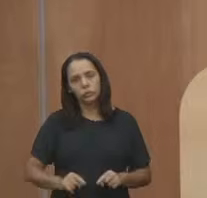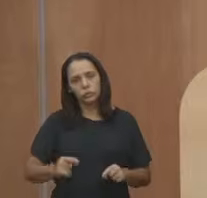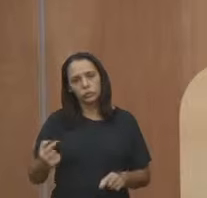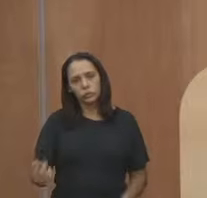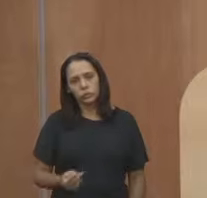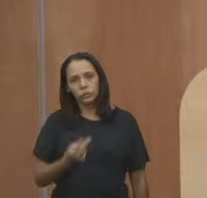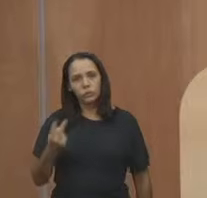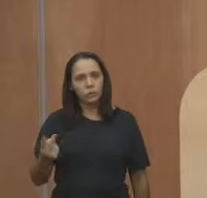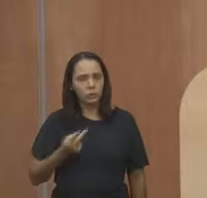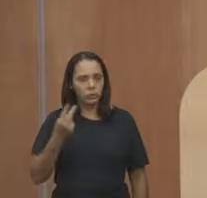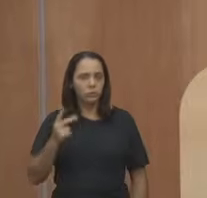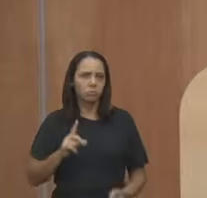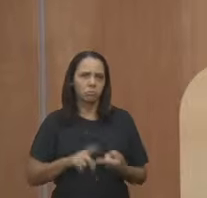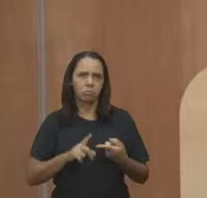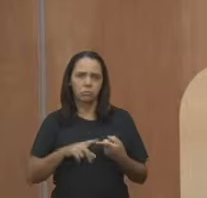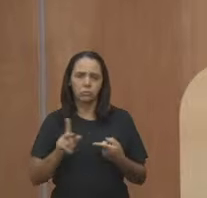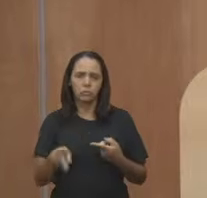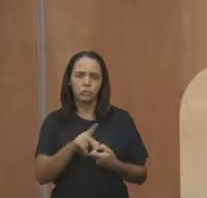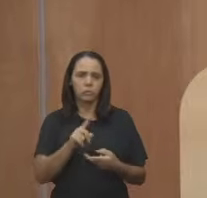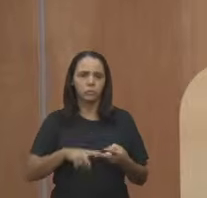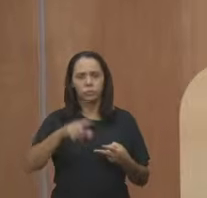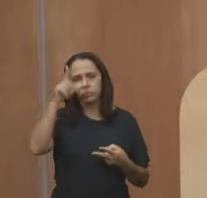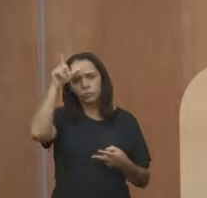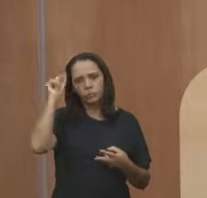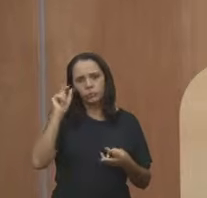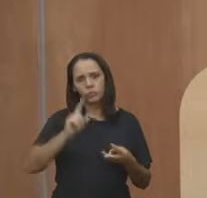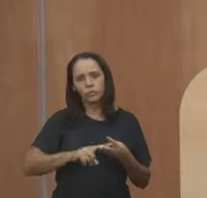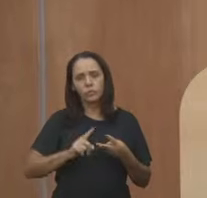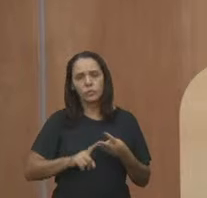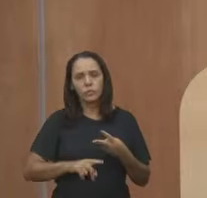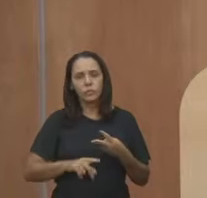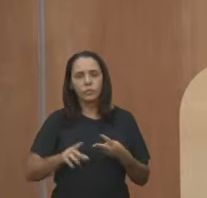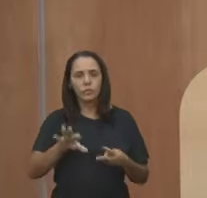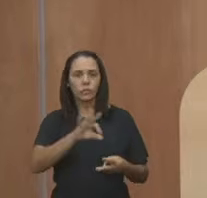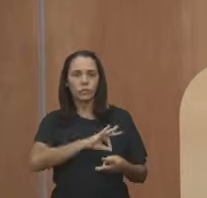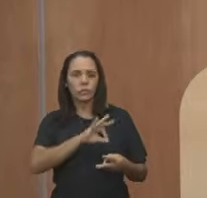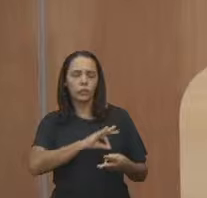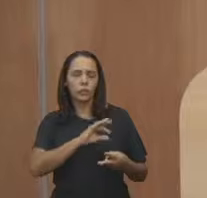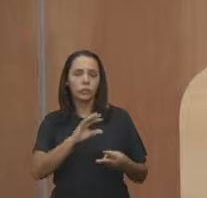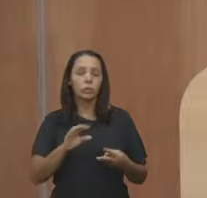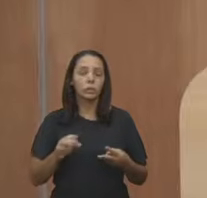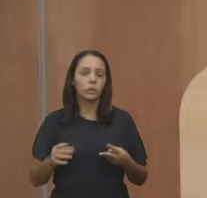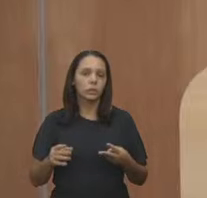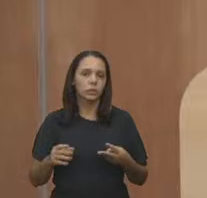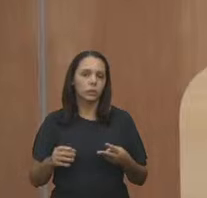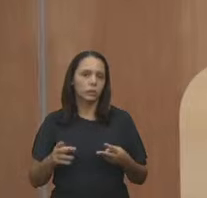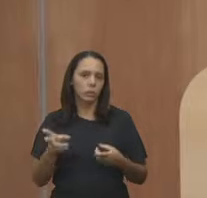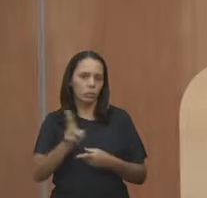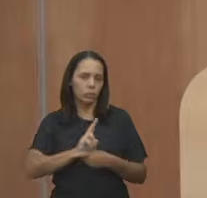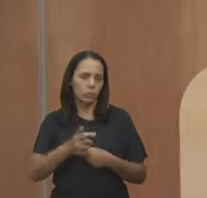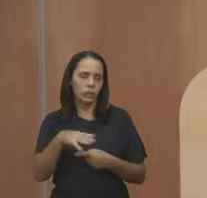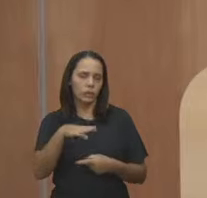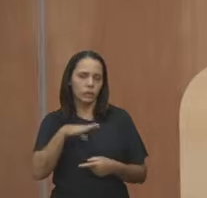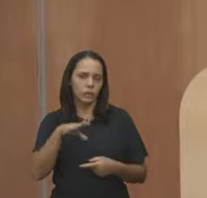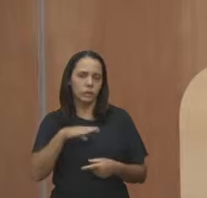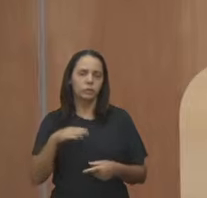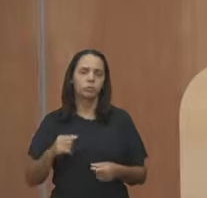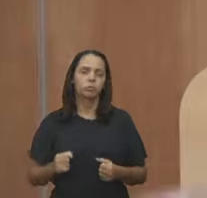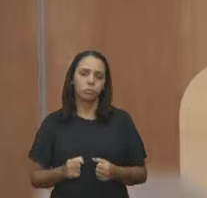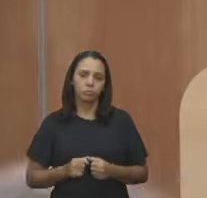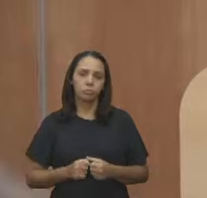professores, enfermeiros, guardas civis municipais, a gente tem um retorno muito grande para a nossa comunidade, para o povo de Jacareí.